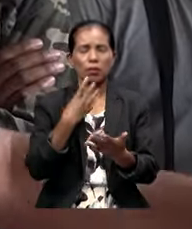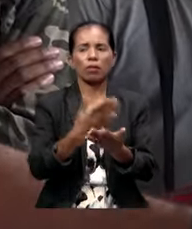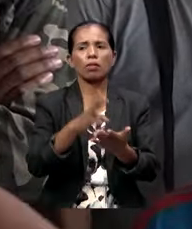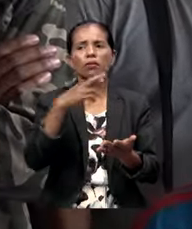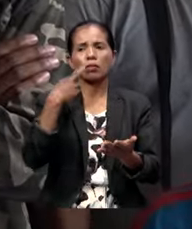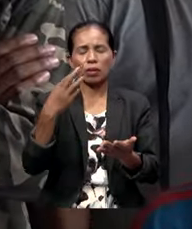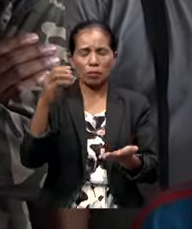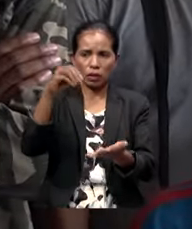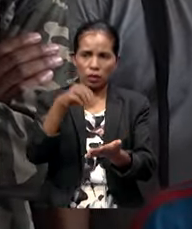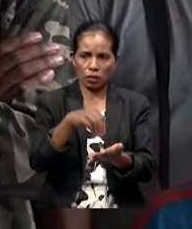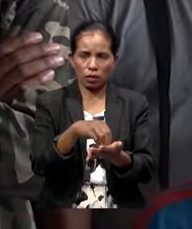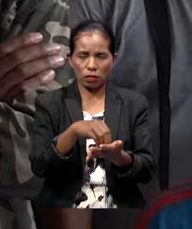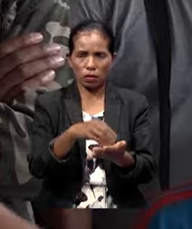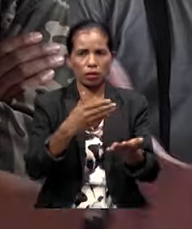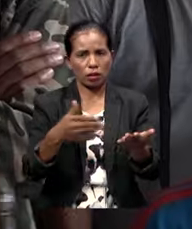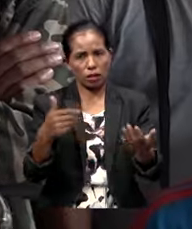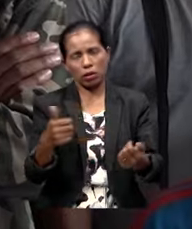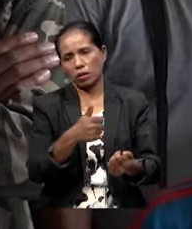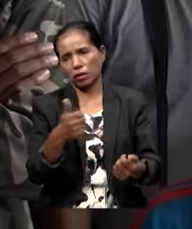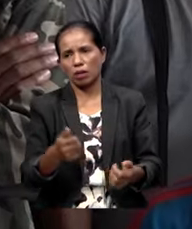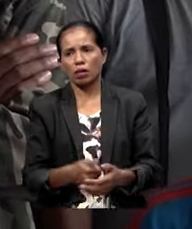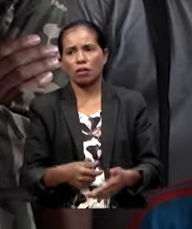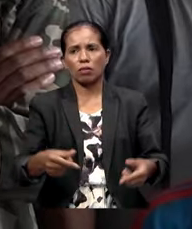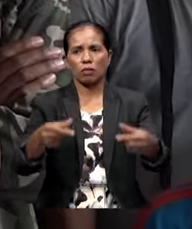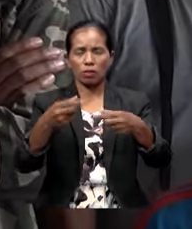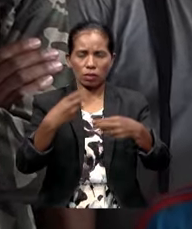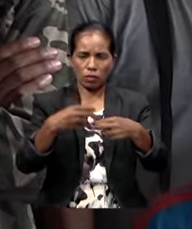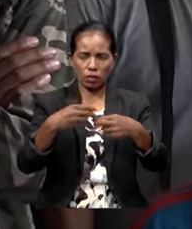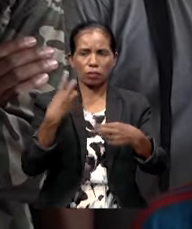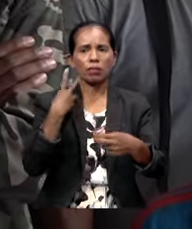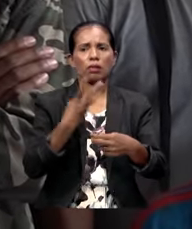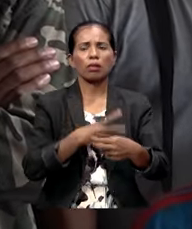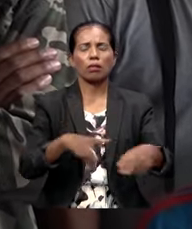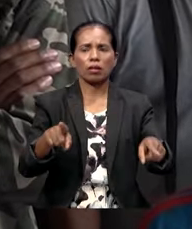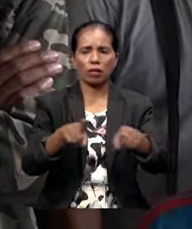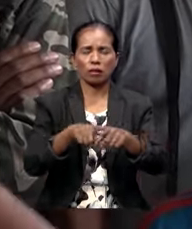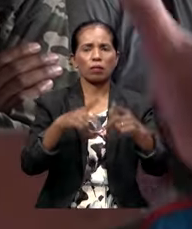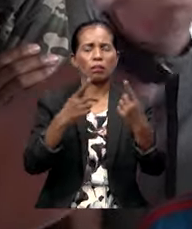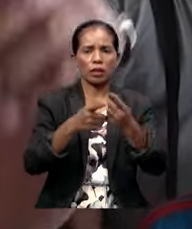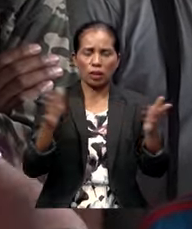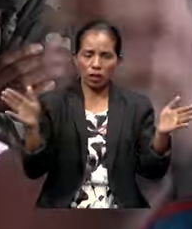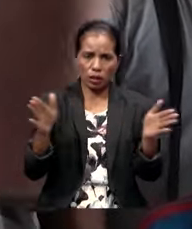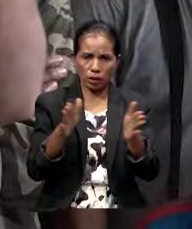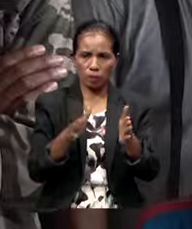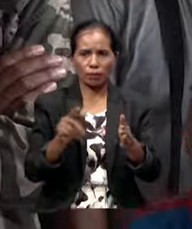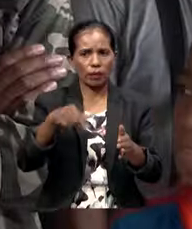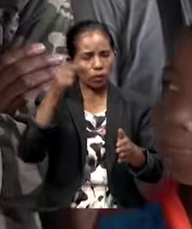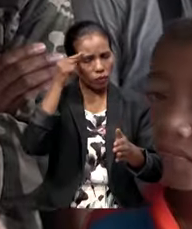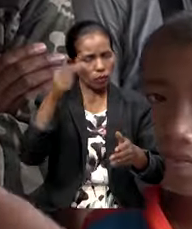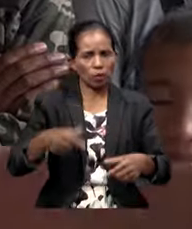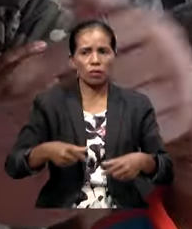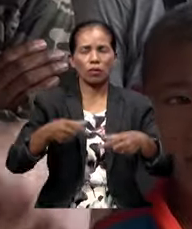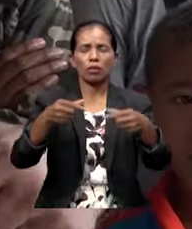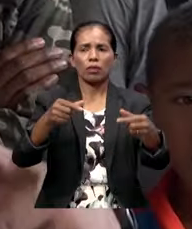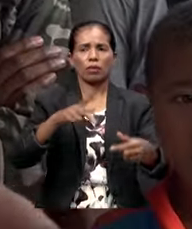que alocamos para sassan selo. Né, for prejuízo de Miami, nessa consumidor aqui. Né, governo for privilégio